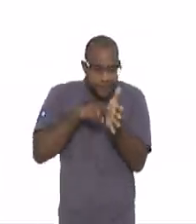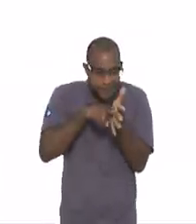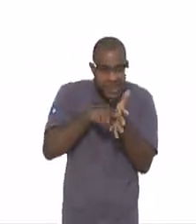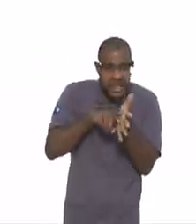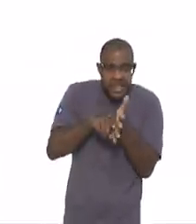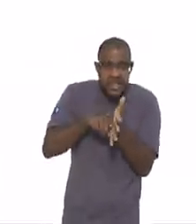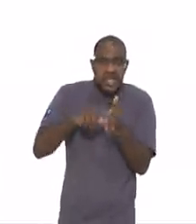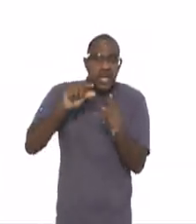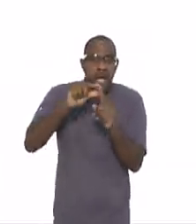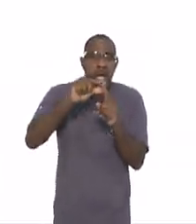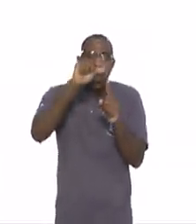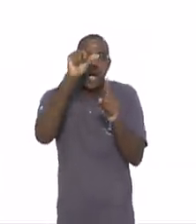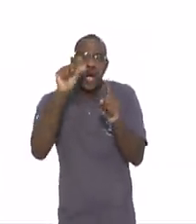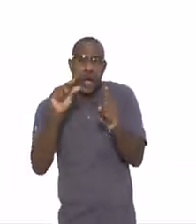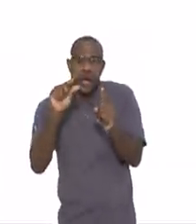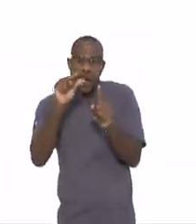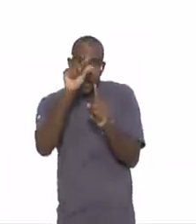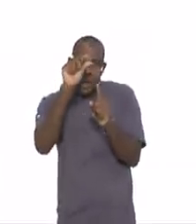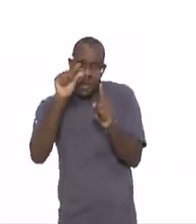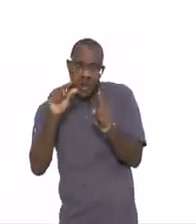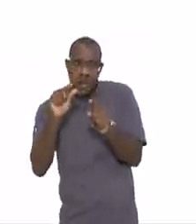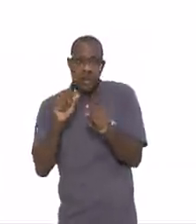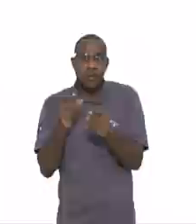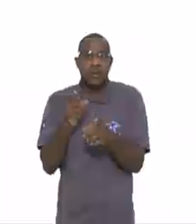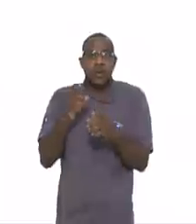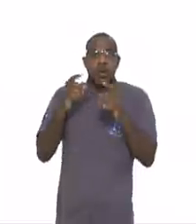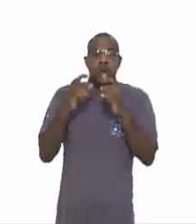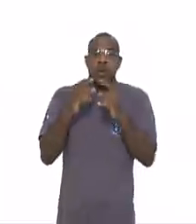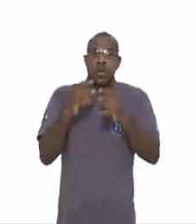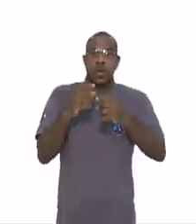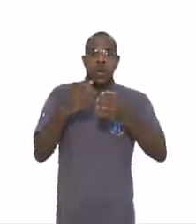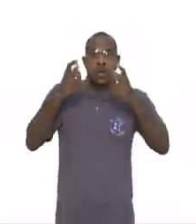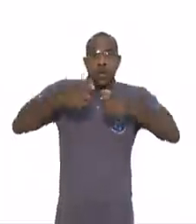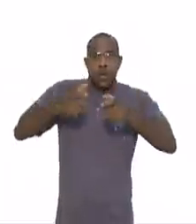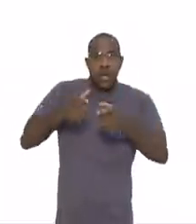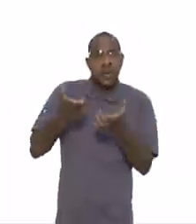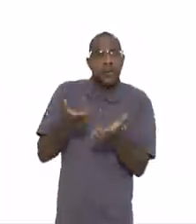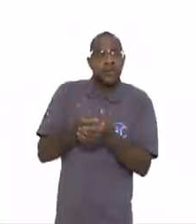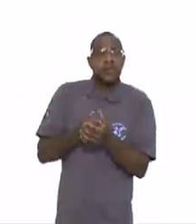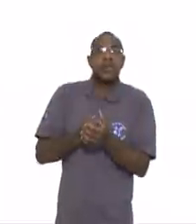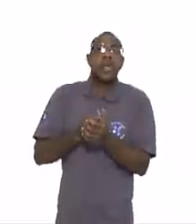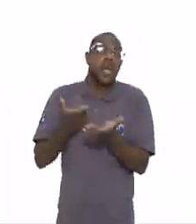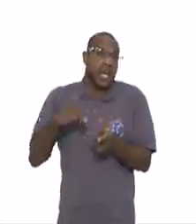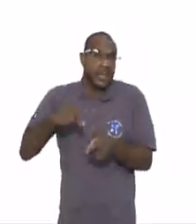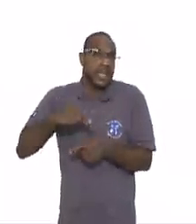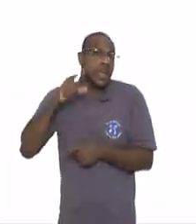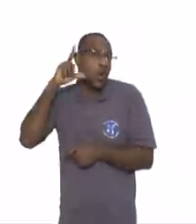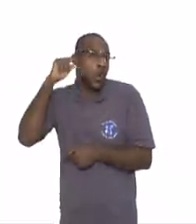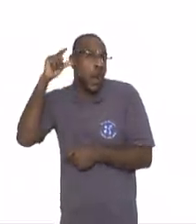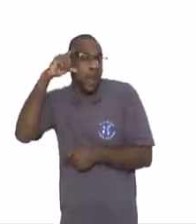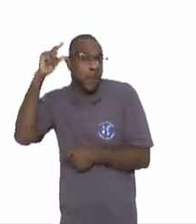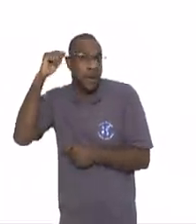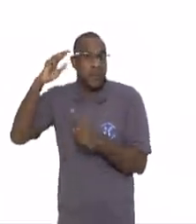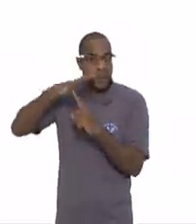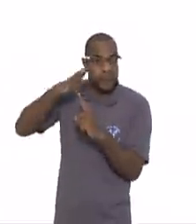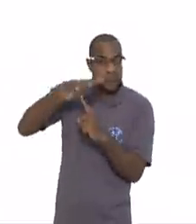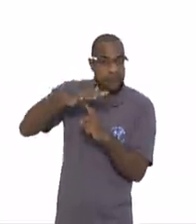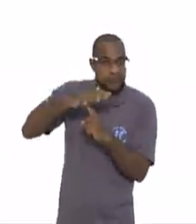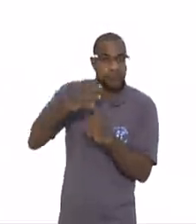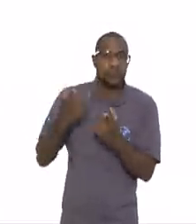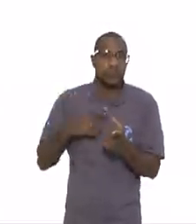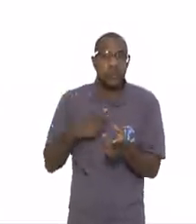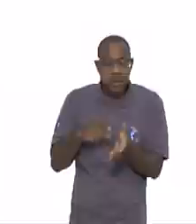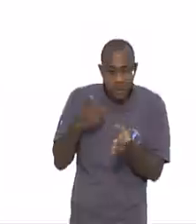sendo realizada no recém-inaugurado Instituto de Pesquisa de Câncer IPEC em Guarapuava, Paraná, terá como objetivo identificar